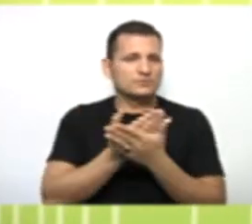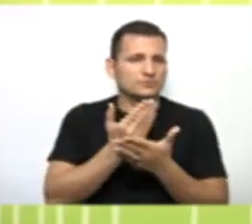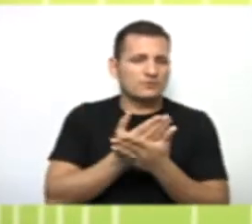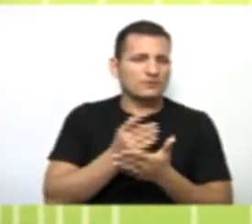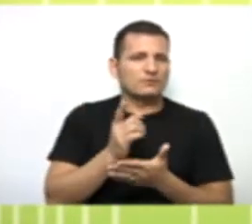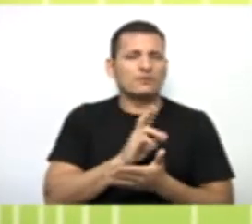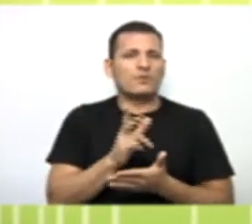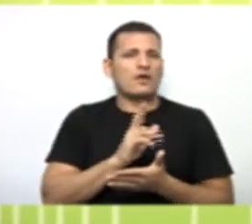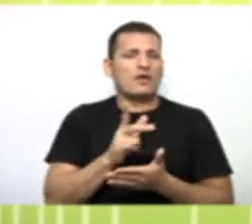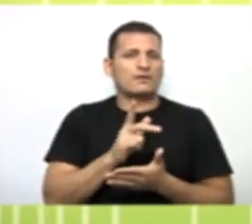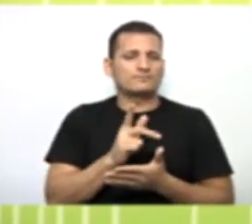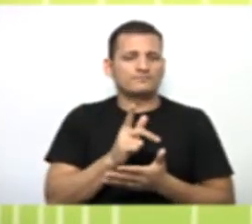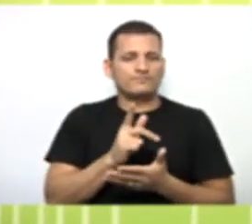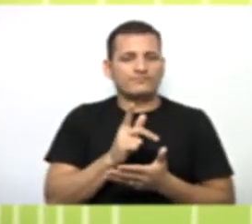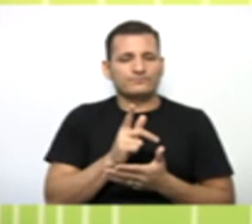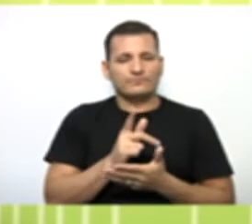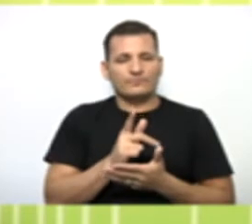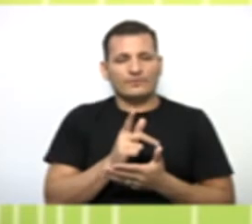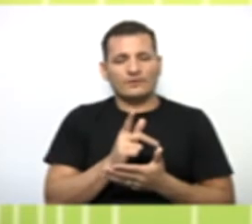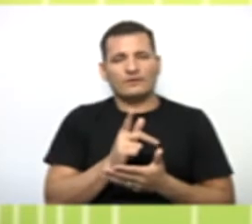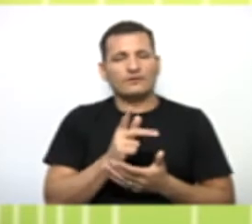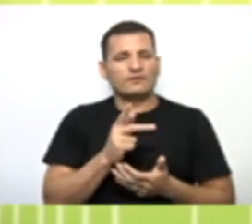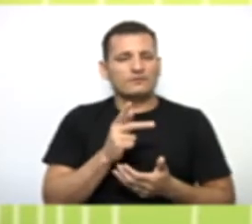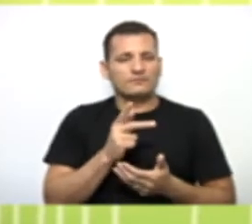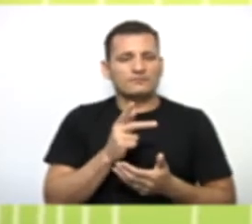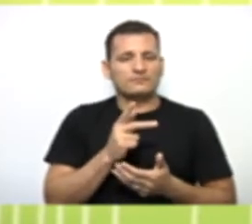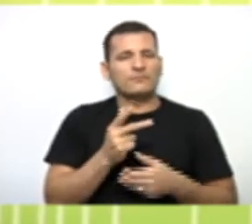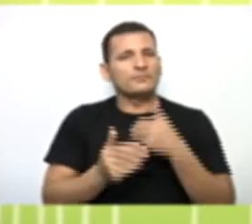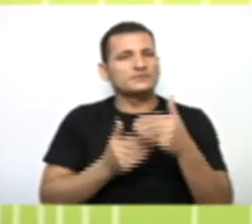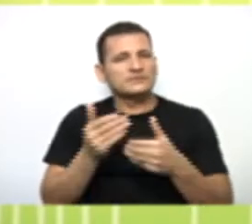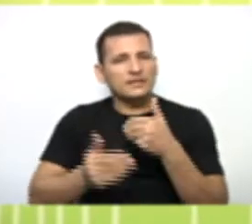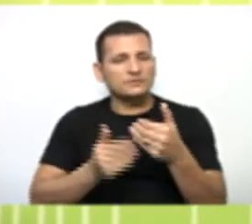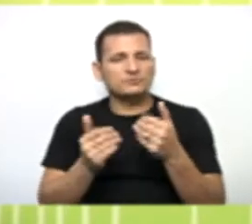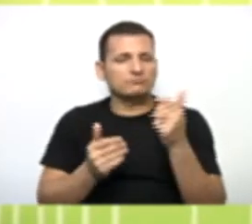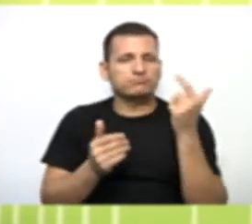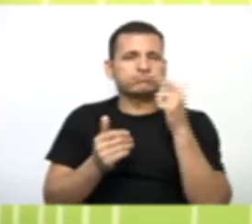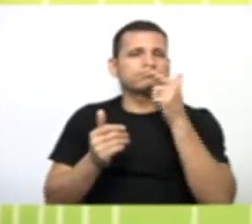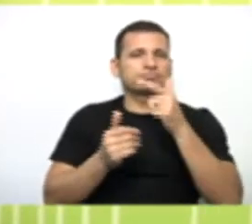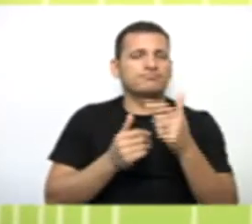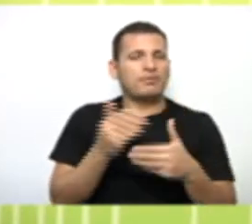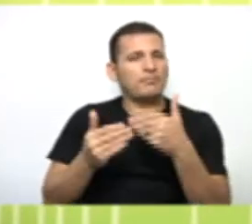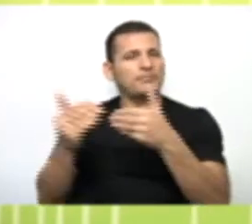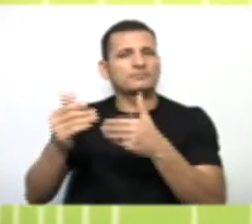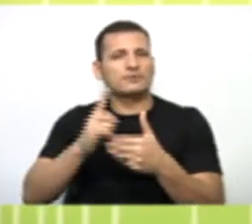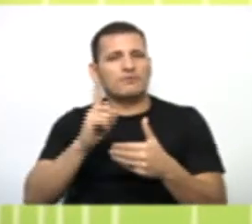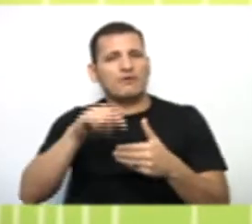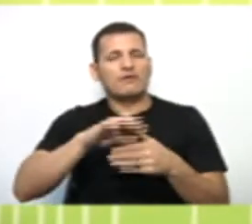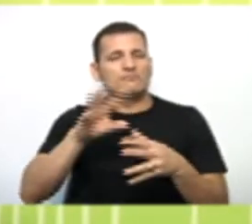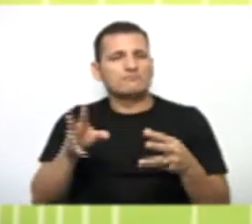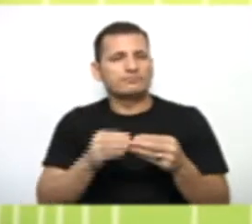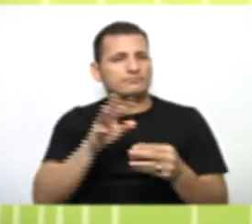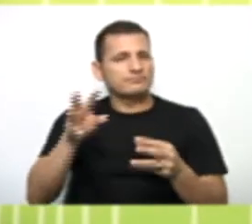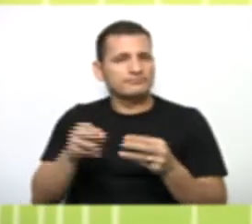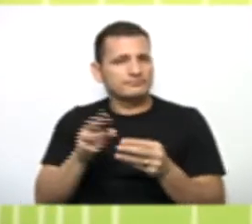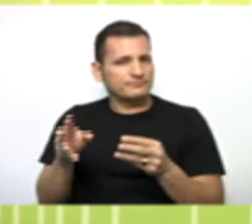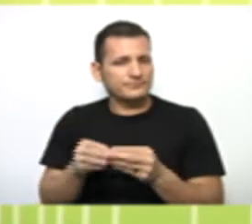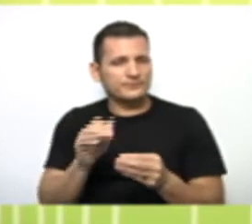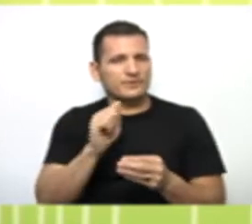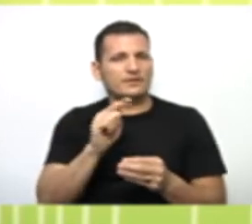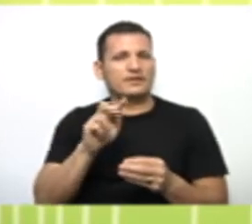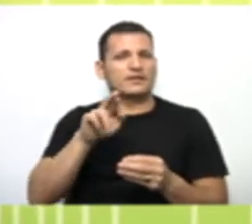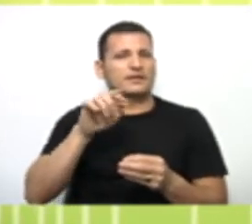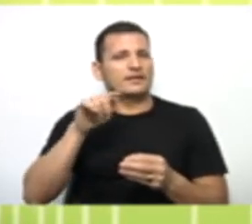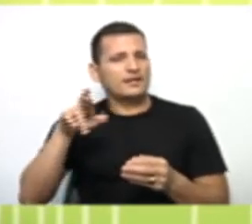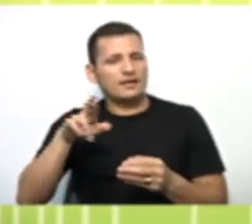é um processo de, como se fala, de vencer etapas. Não, é de agregar etapas, de